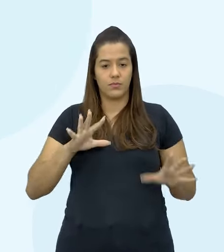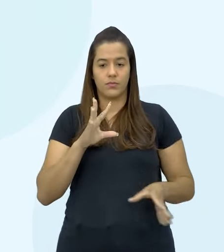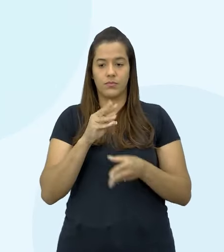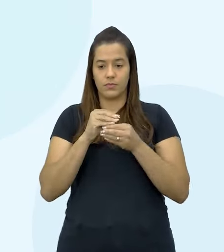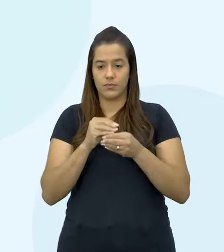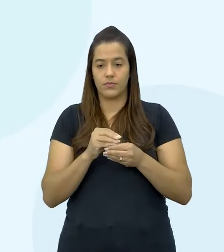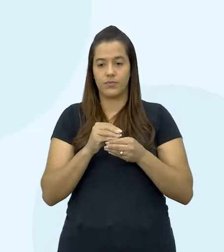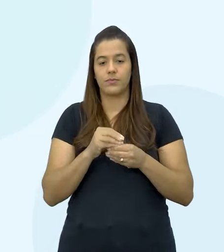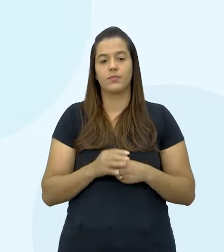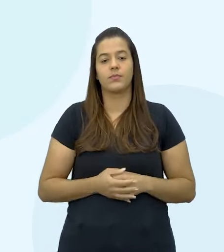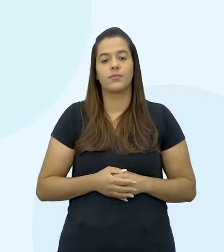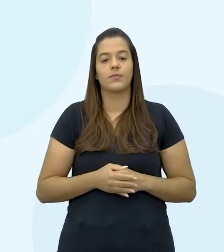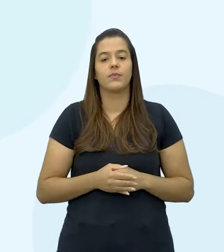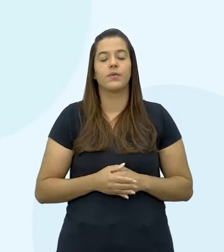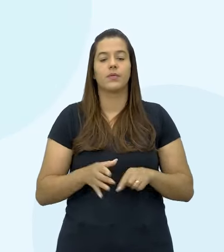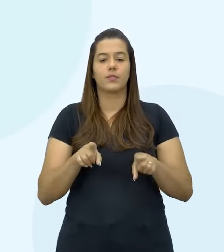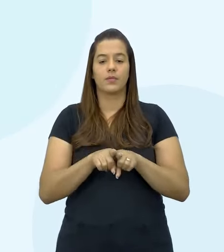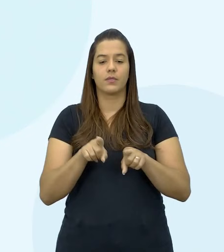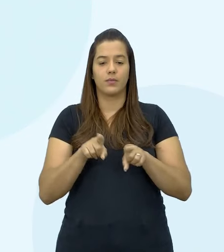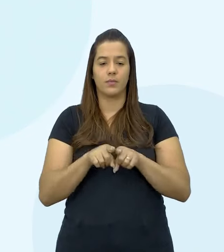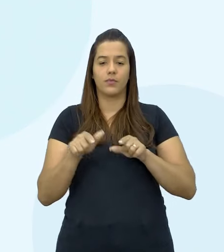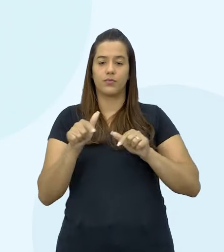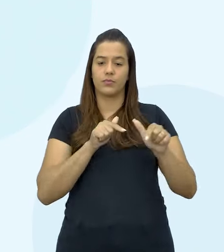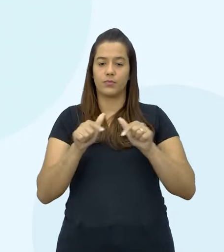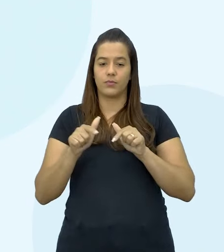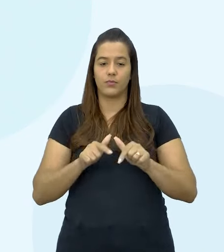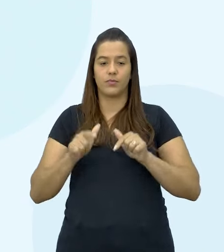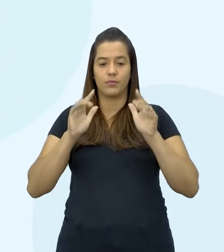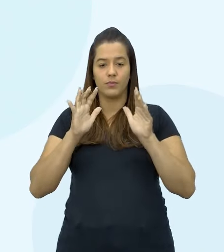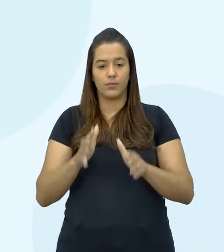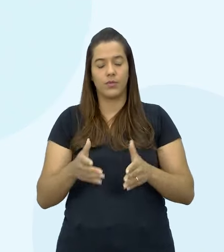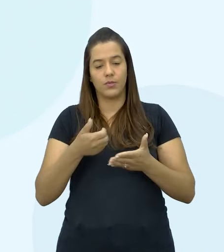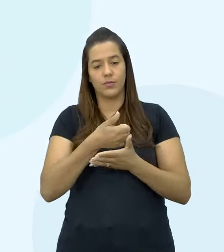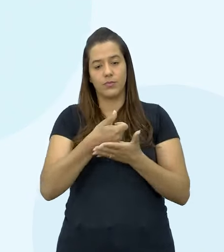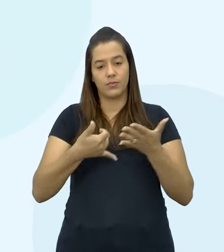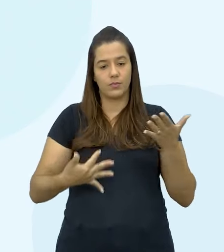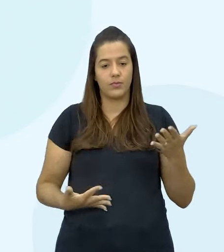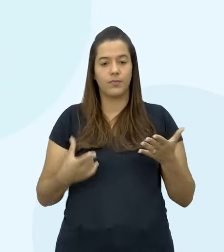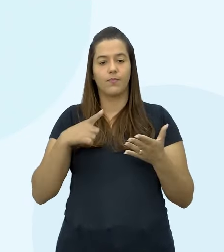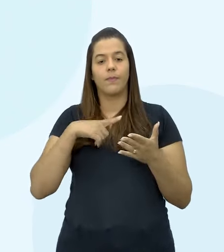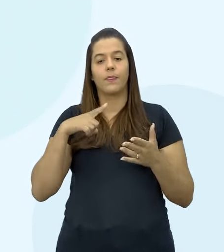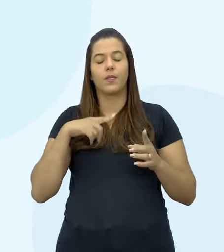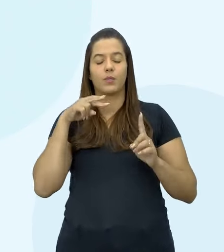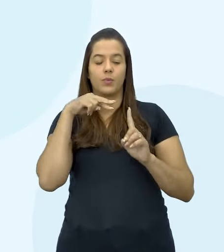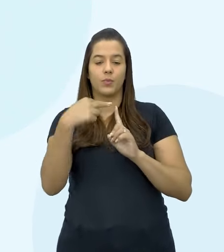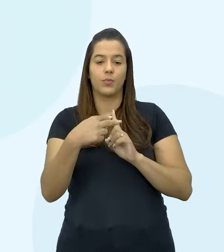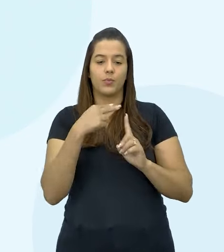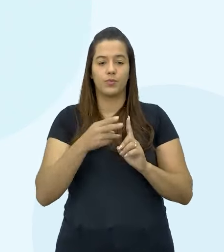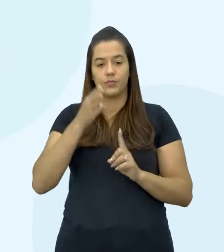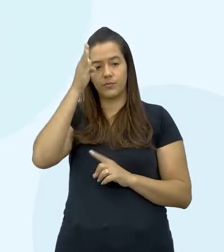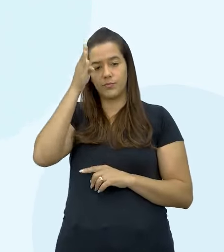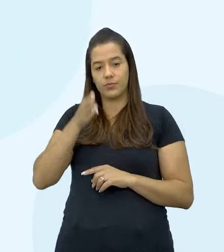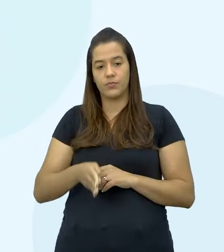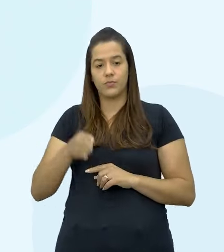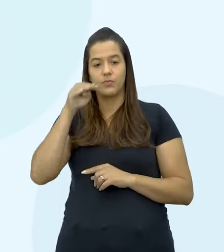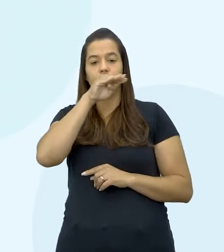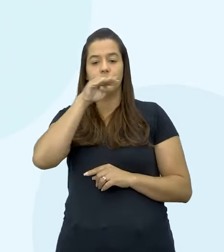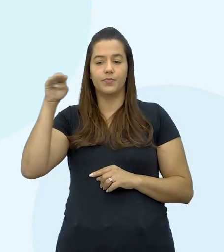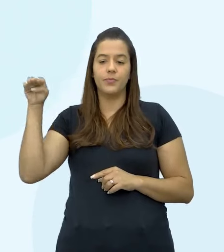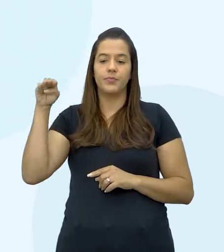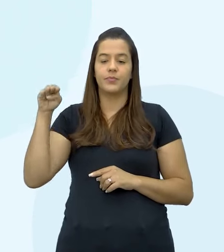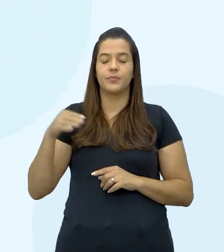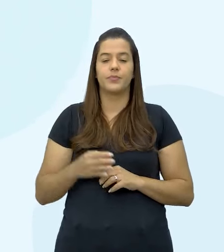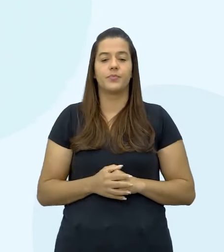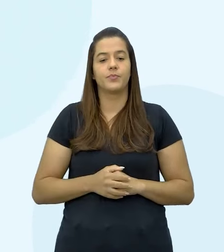componentes, né? E também o trabalho integrado que deve ser, né, há uma integração tanto do ponto de vista horizontal, ou seja, entre as